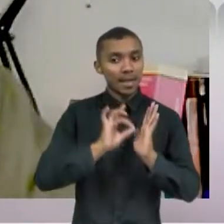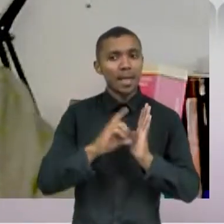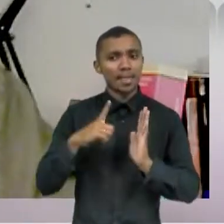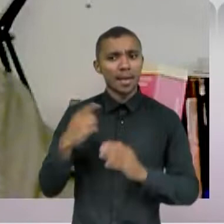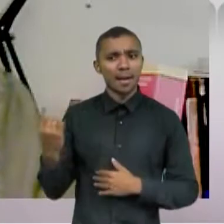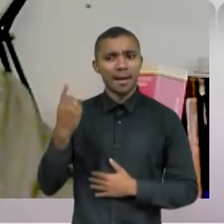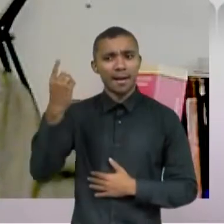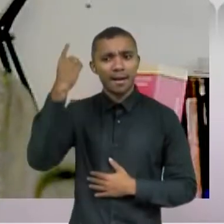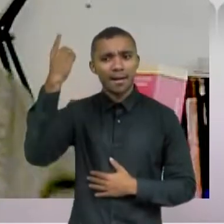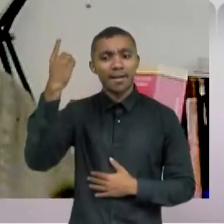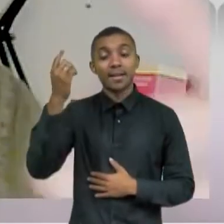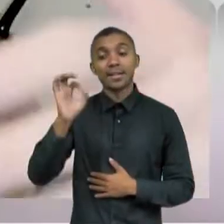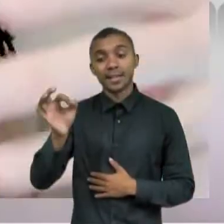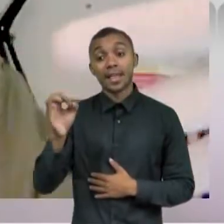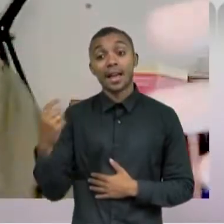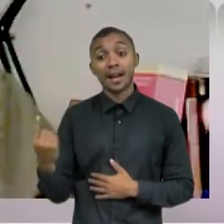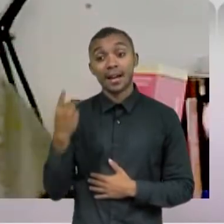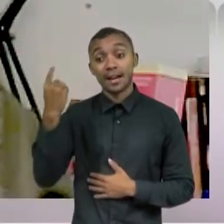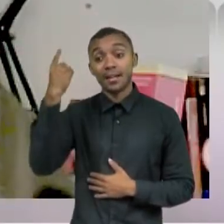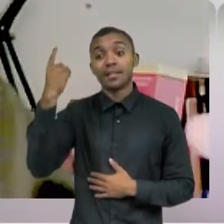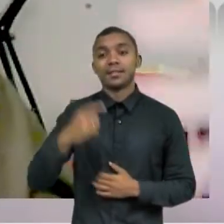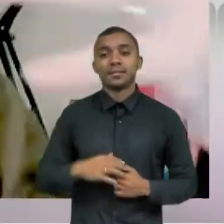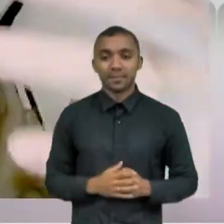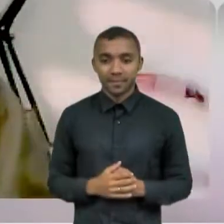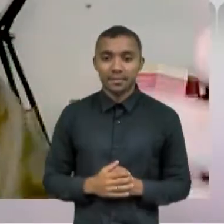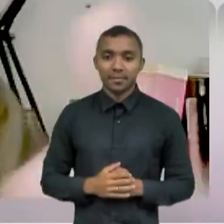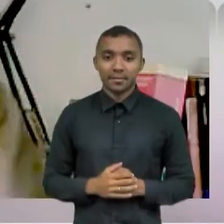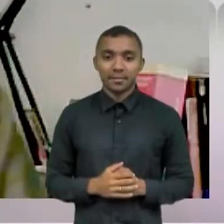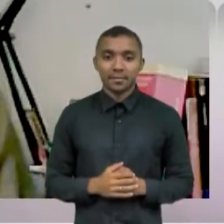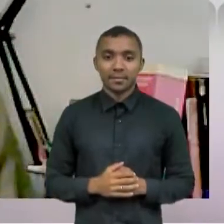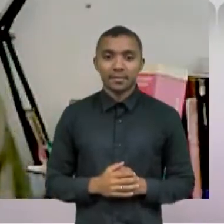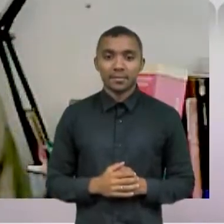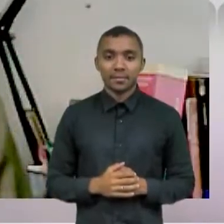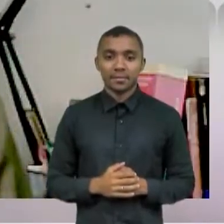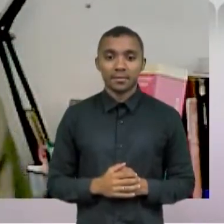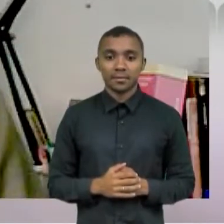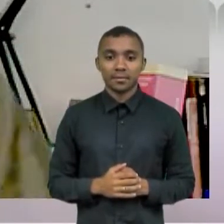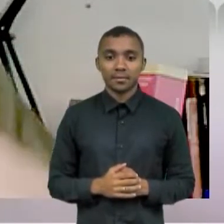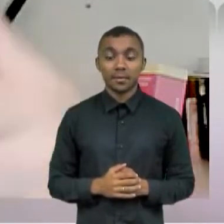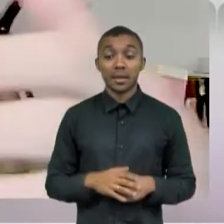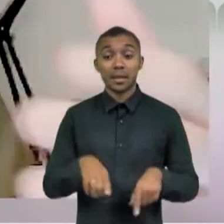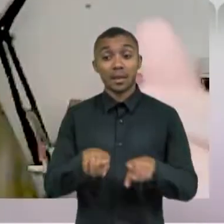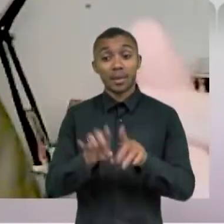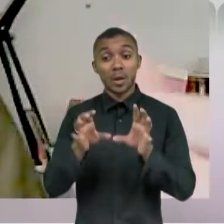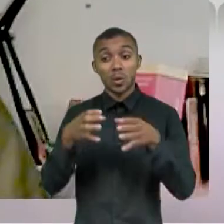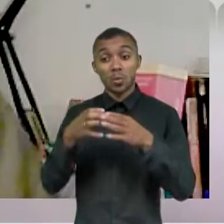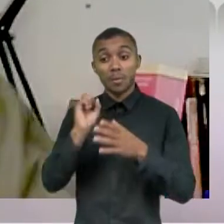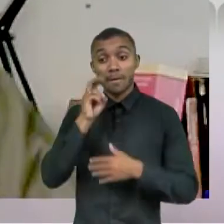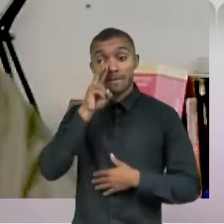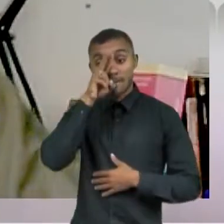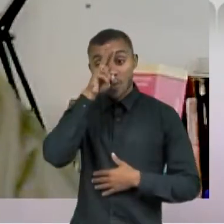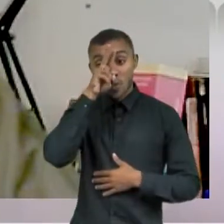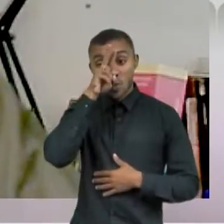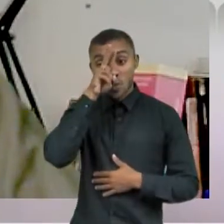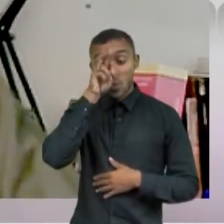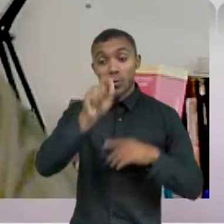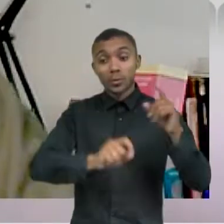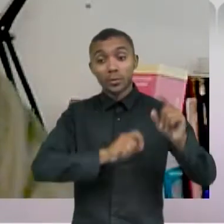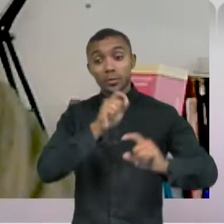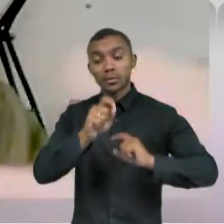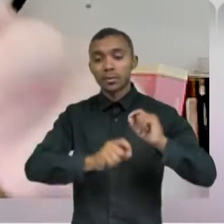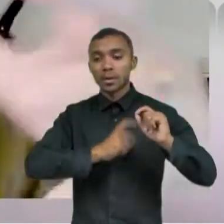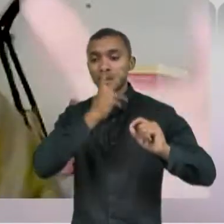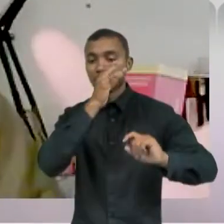Do ponto de vista concreto, uma cidade que se ilhou, em que, inclusive, nossas elites se ilharam,